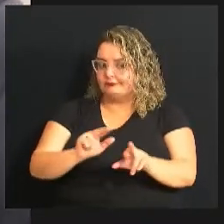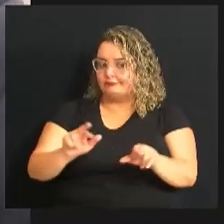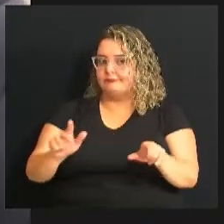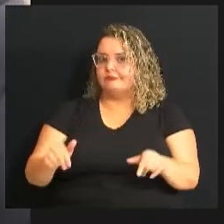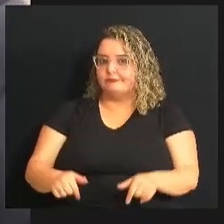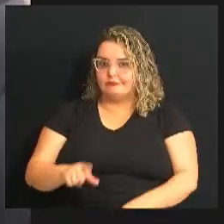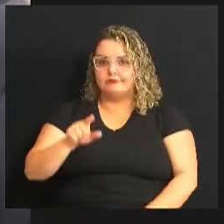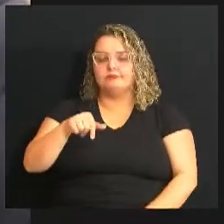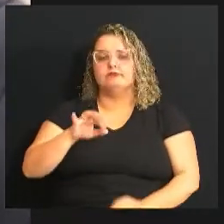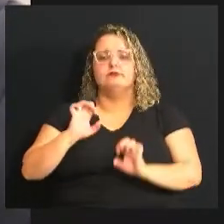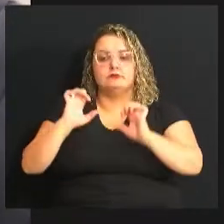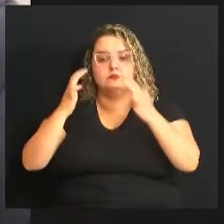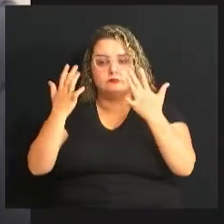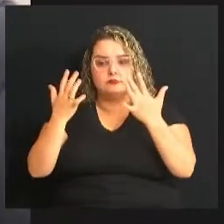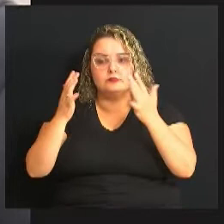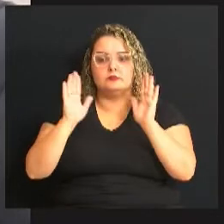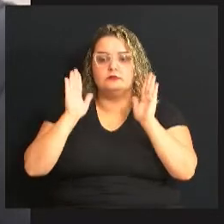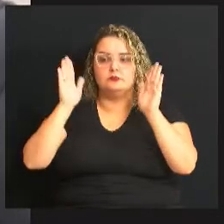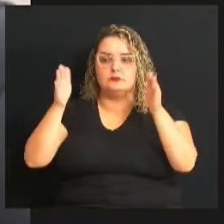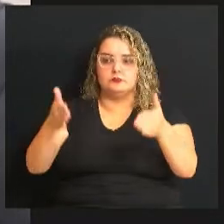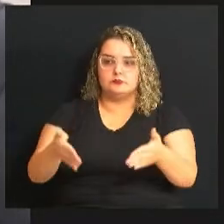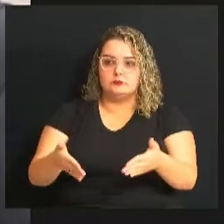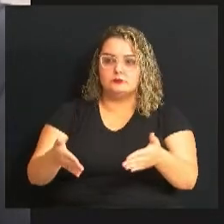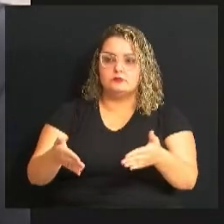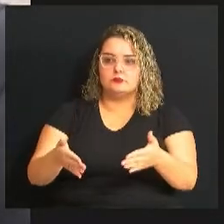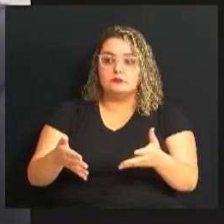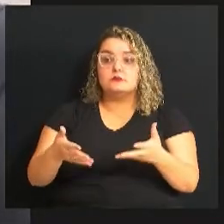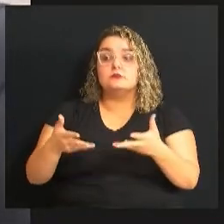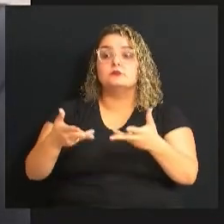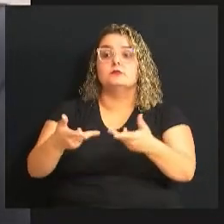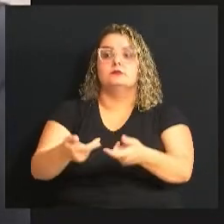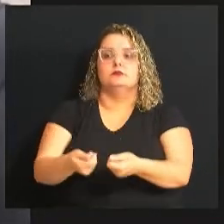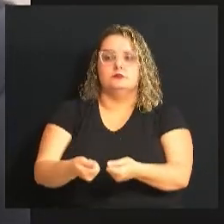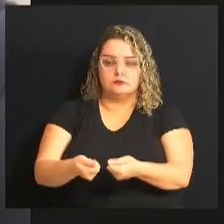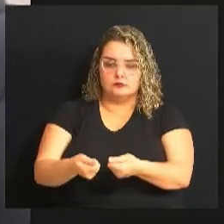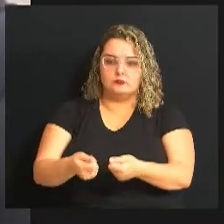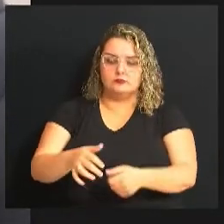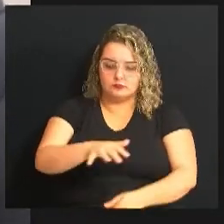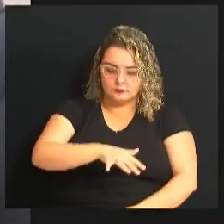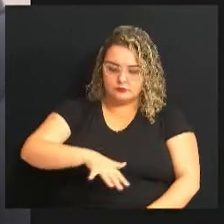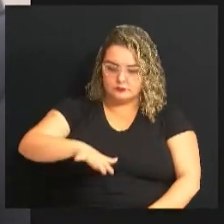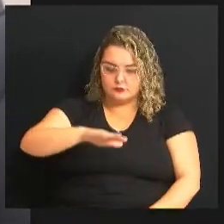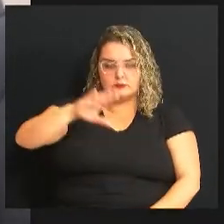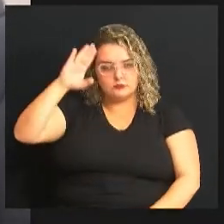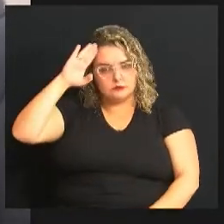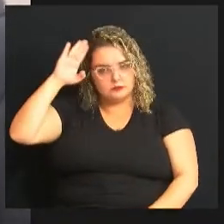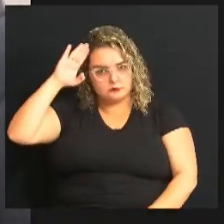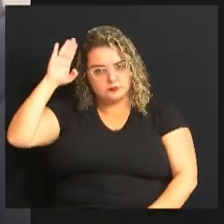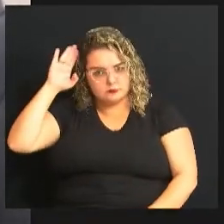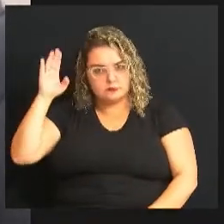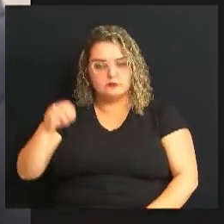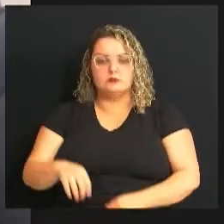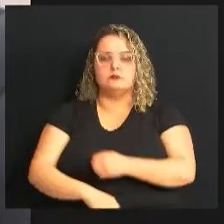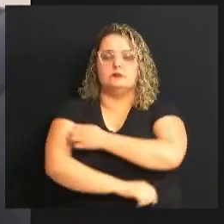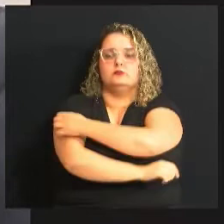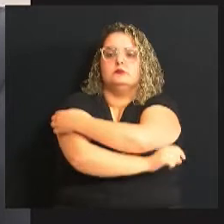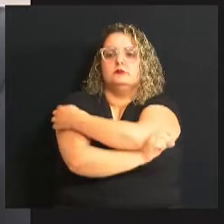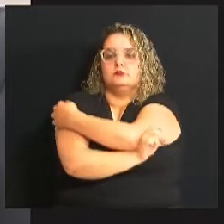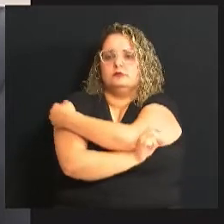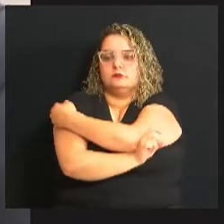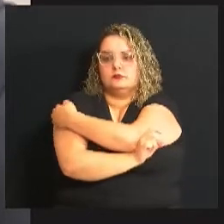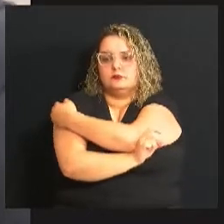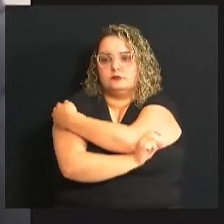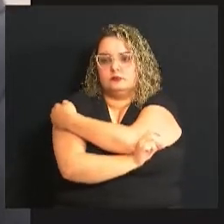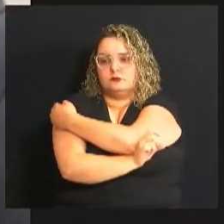evento voltado para, como disse, toda a comunidade acadêmica. Então, nós teremos atividades voltadas para